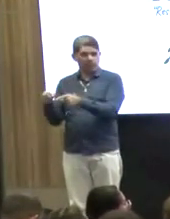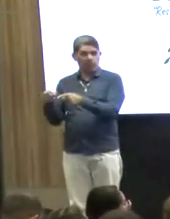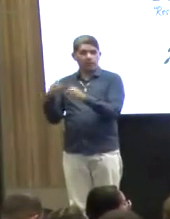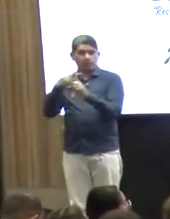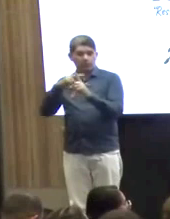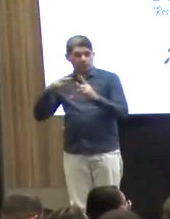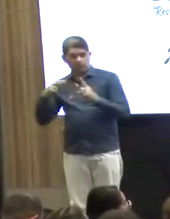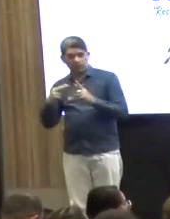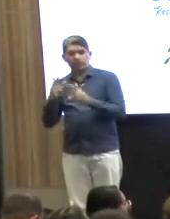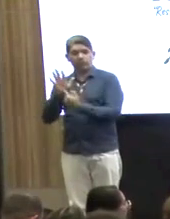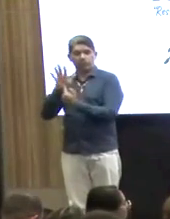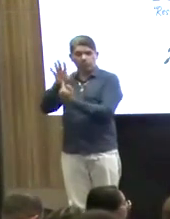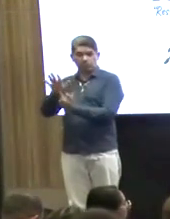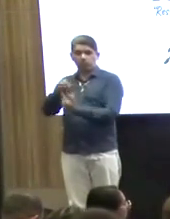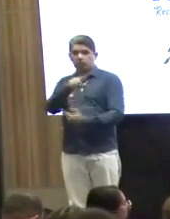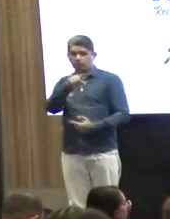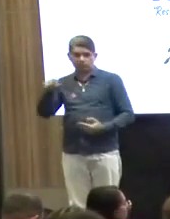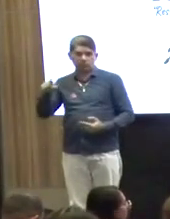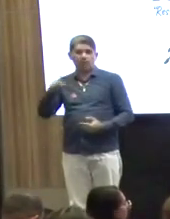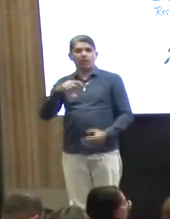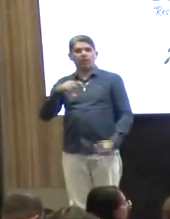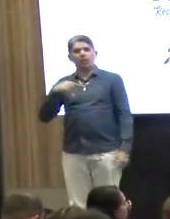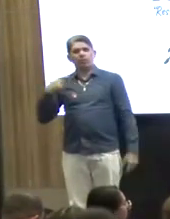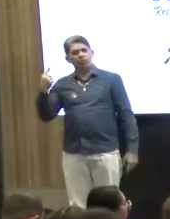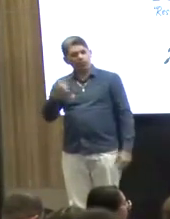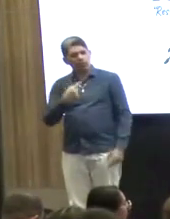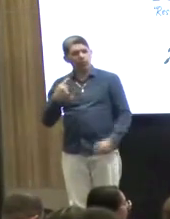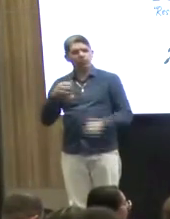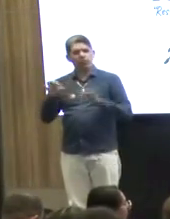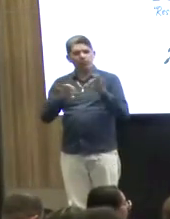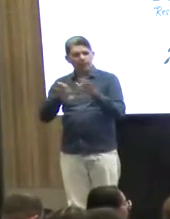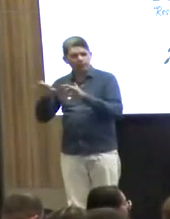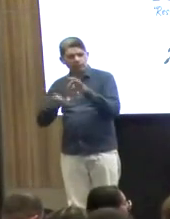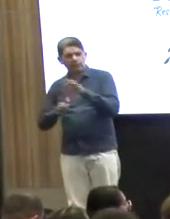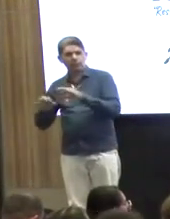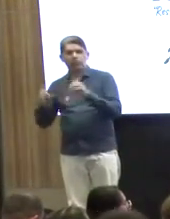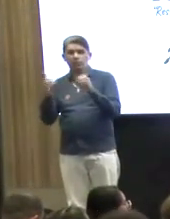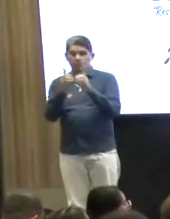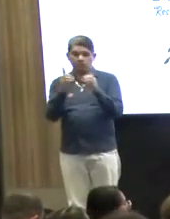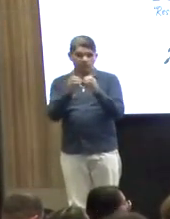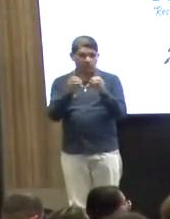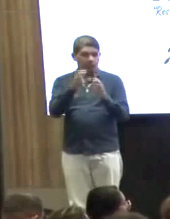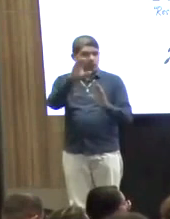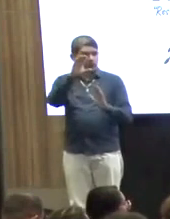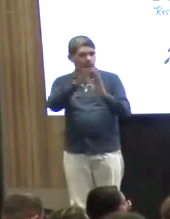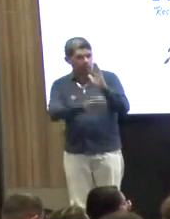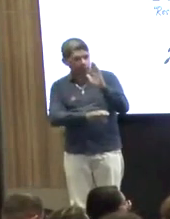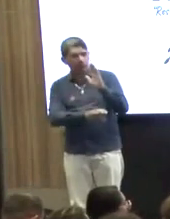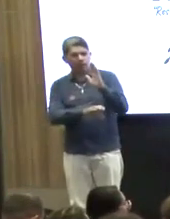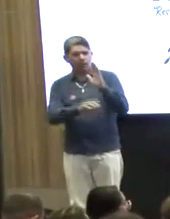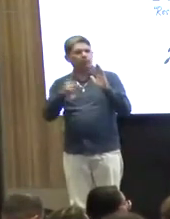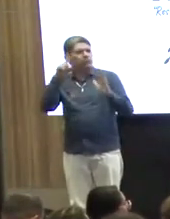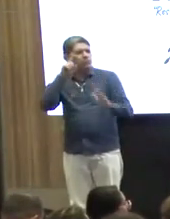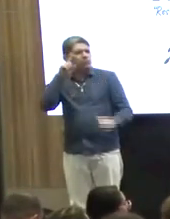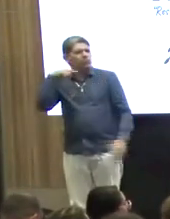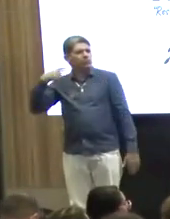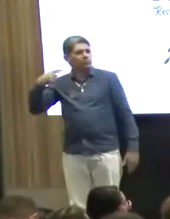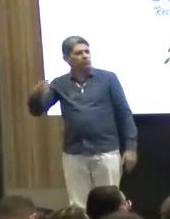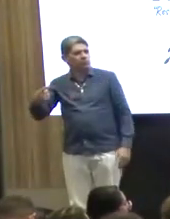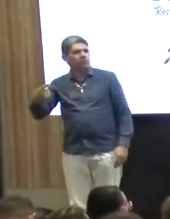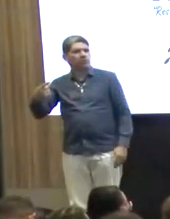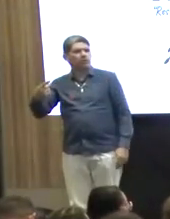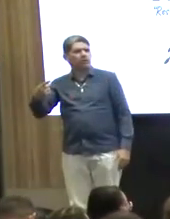vocês, implica que a minha organização didática, a minha organização curricular, a minha organização do dia a dia, eu tenho que pensar para